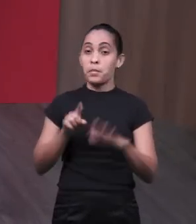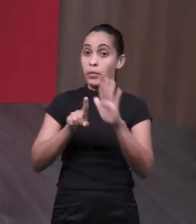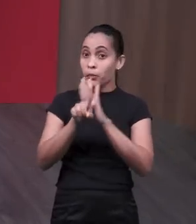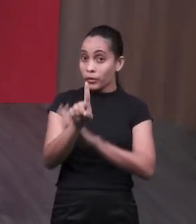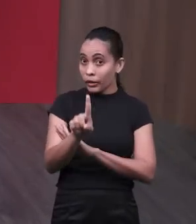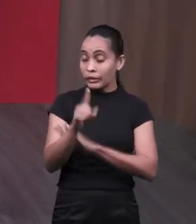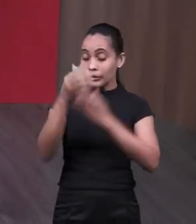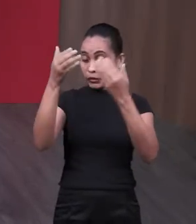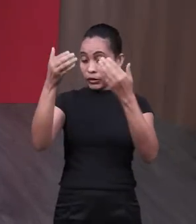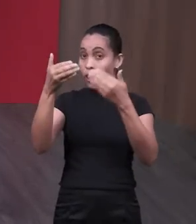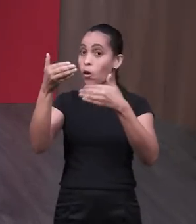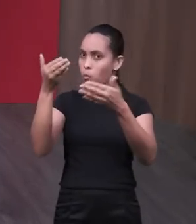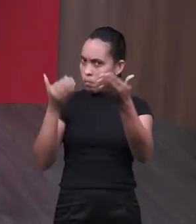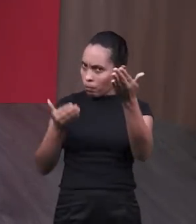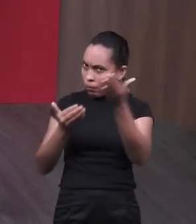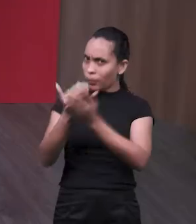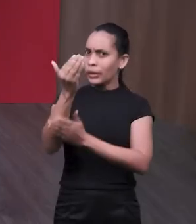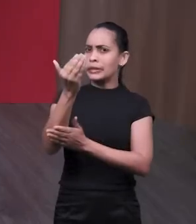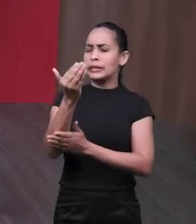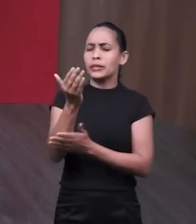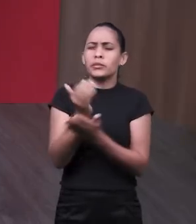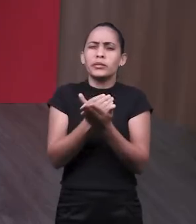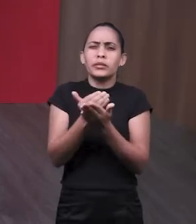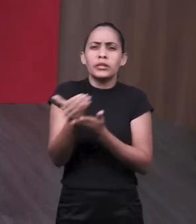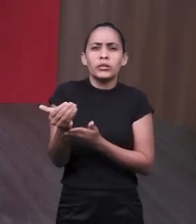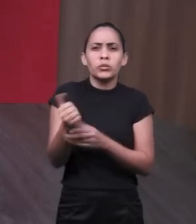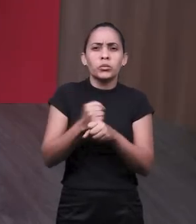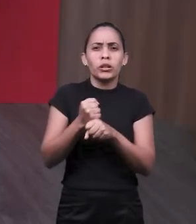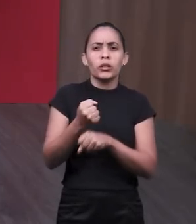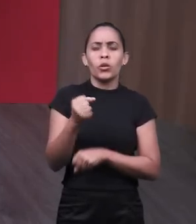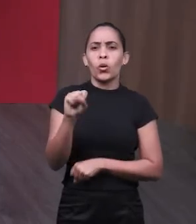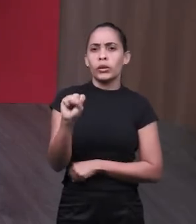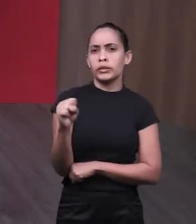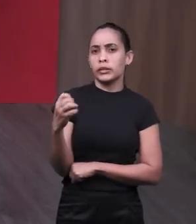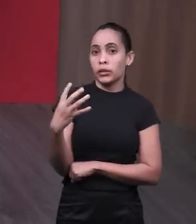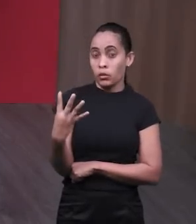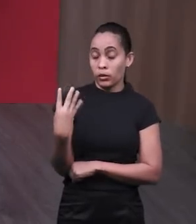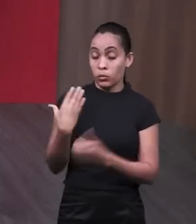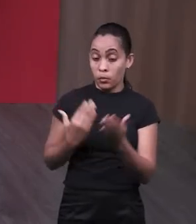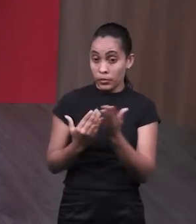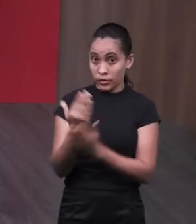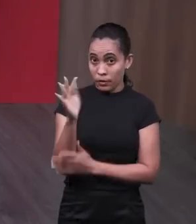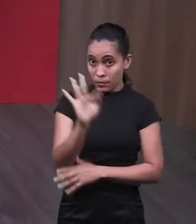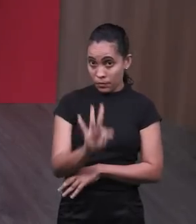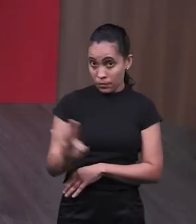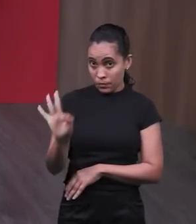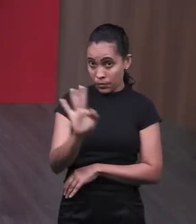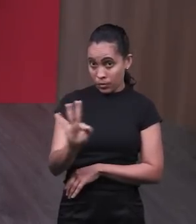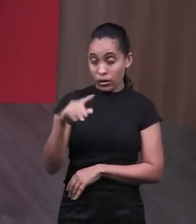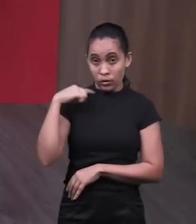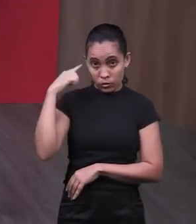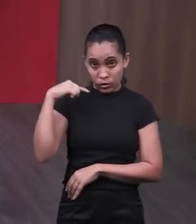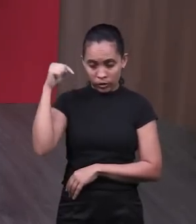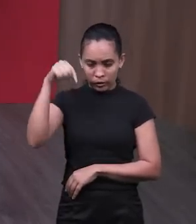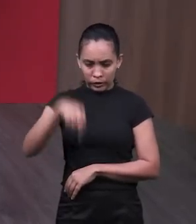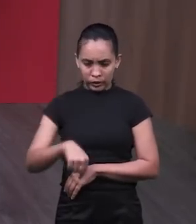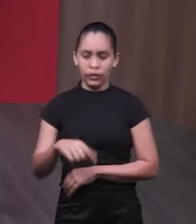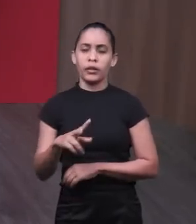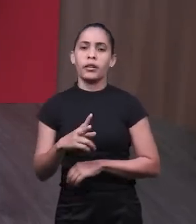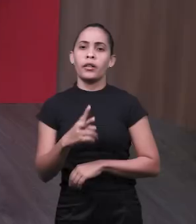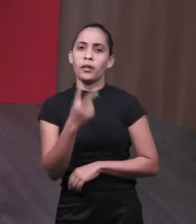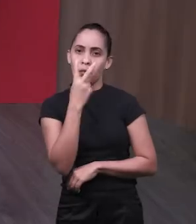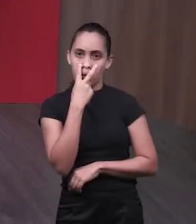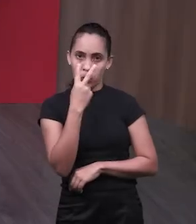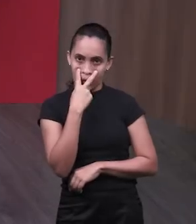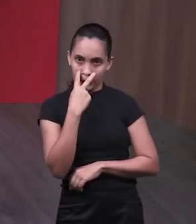fui aprovado, ou seja, no início de 84 eu comecei a faculdade de Direito aqui em